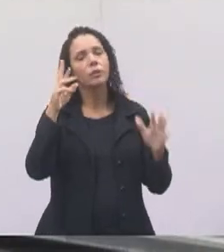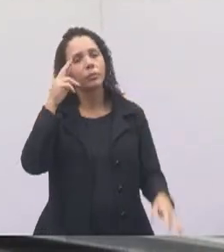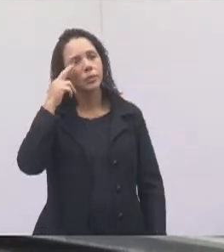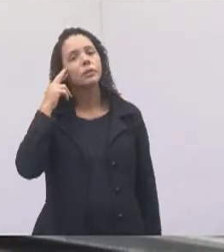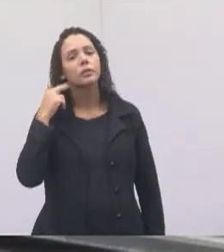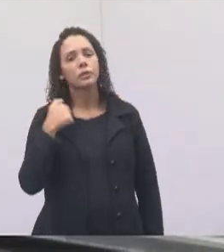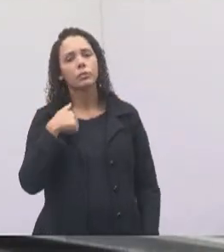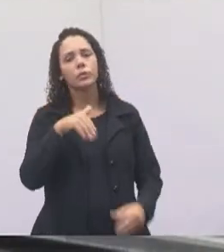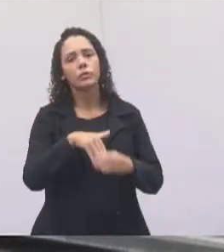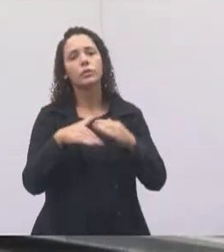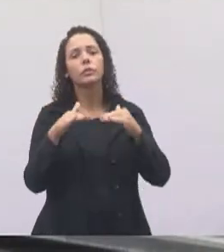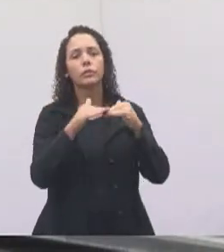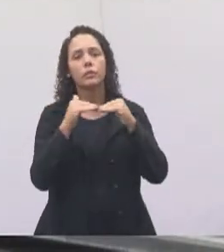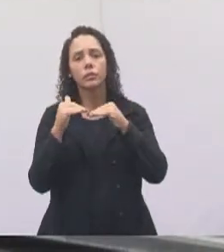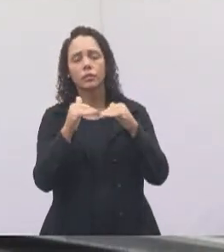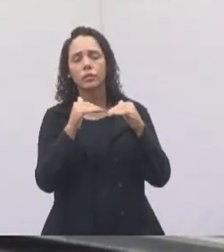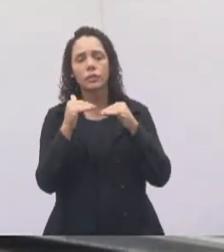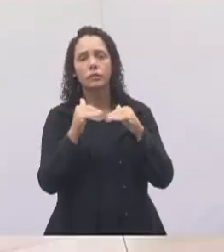favorável.